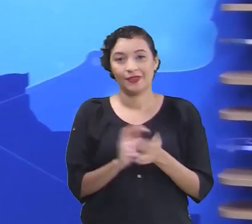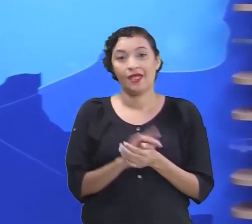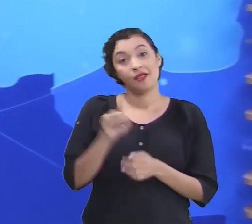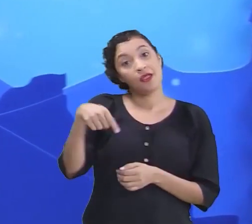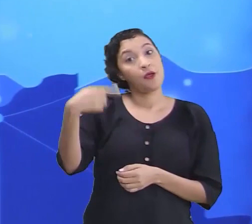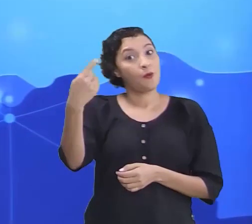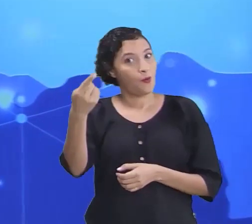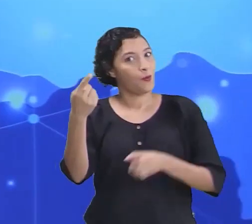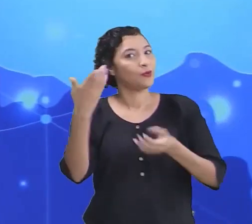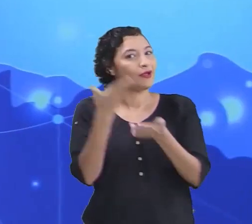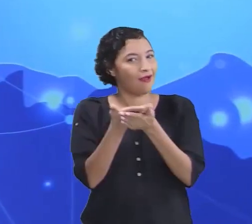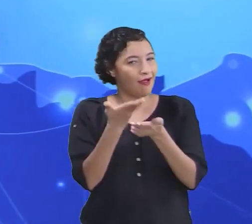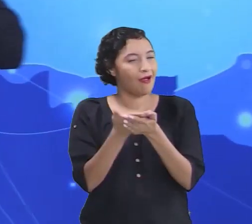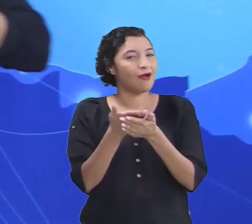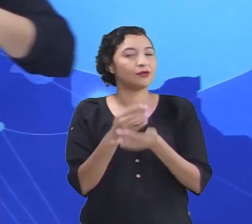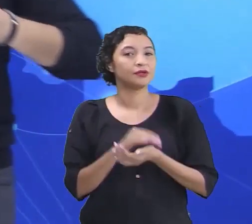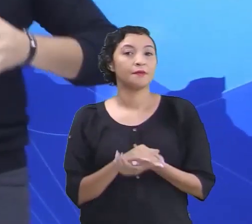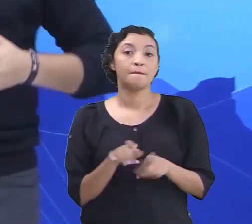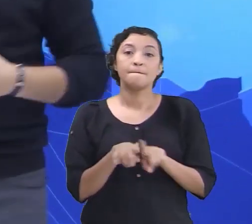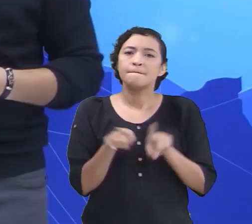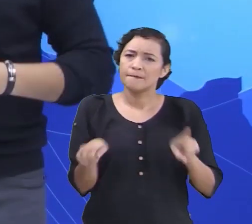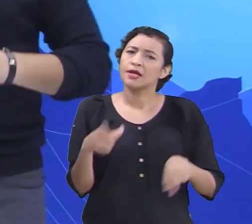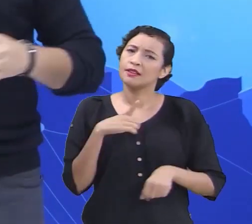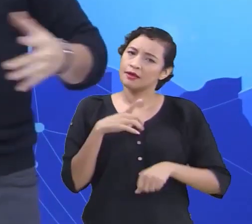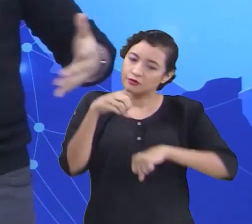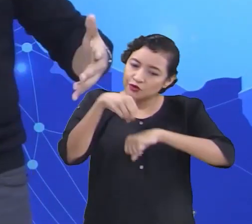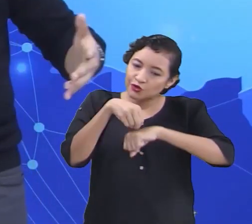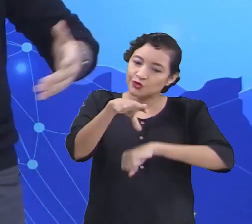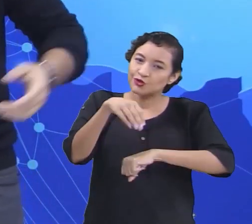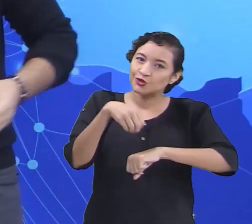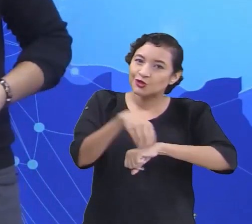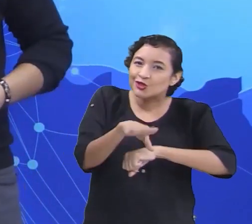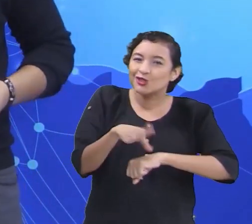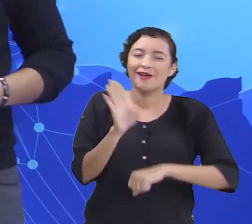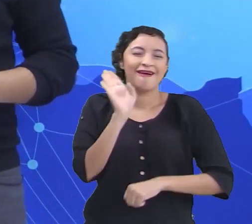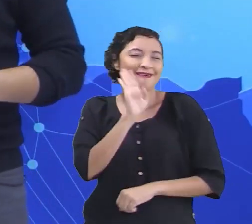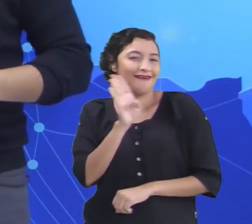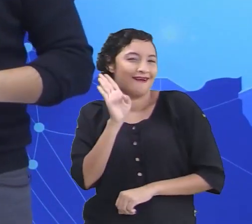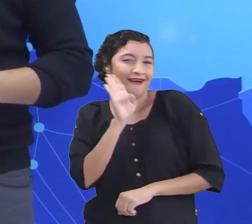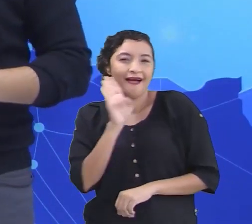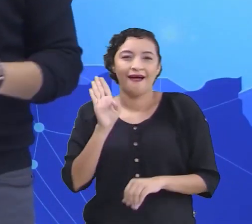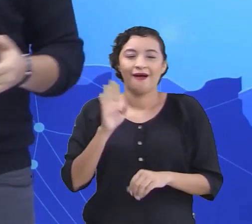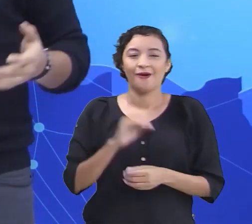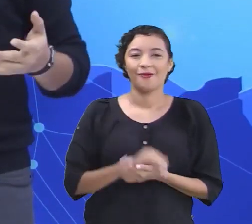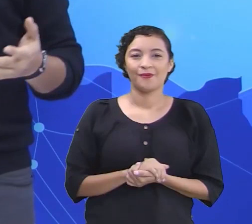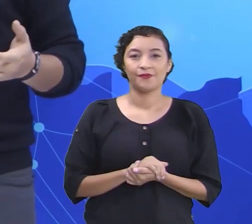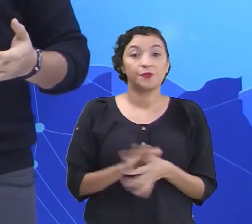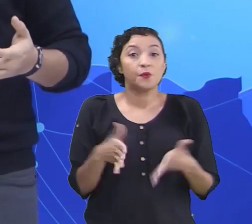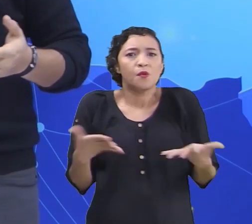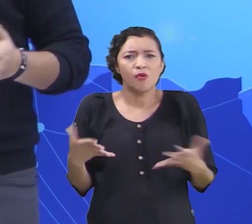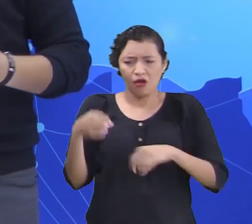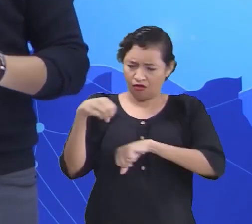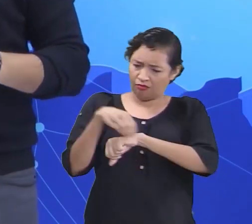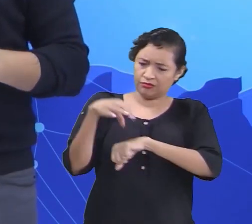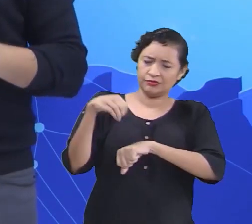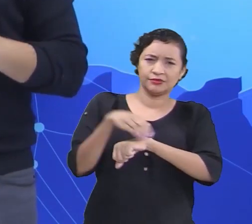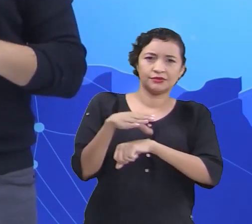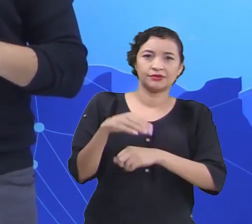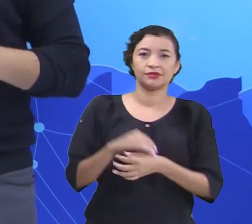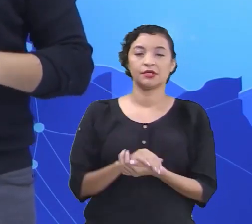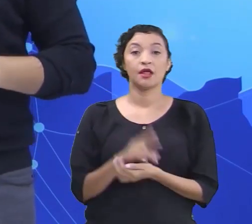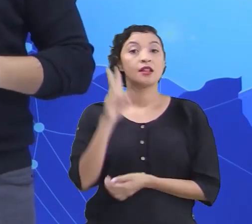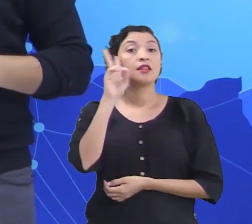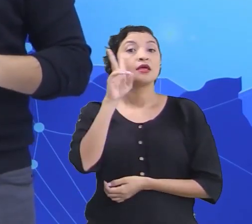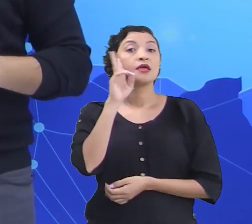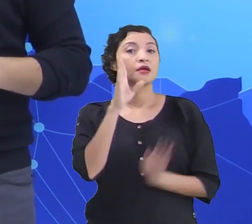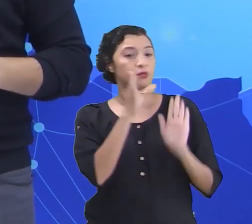até a próxima. Mas enquanto isso eu tenho algumas dicas marotas para vocês aí. Qual é a dica, professor? Lembra do